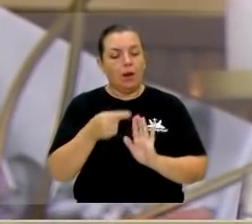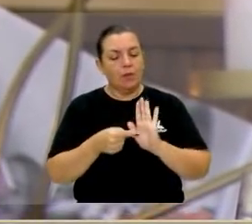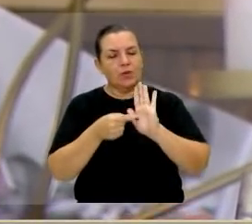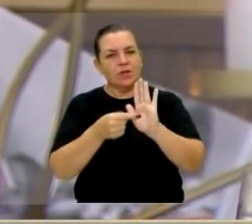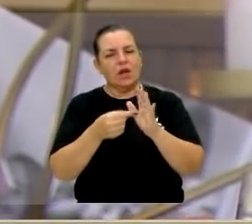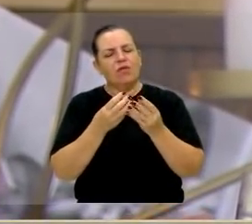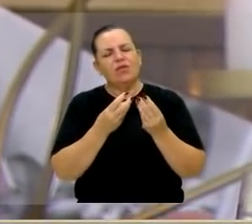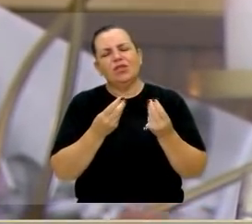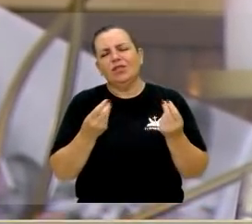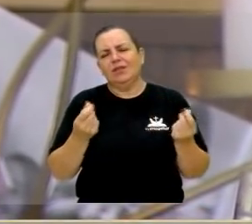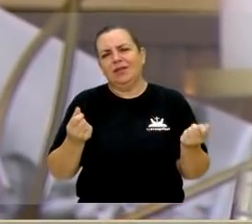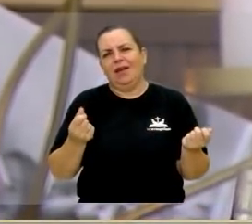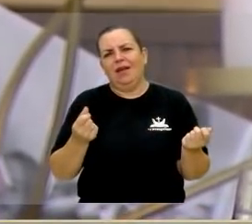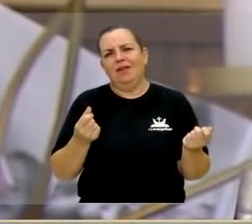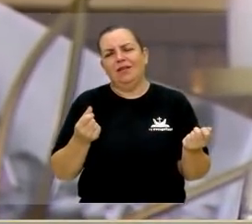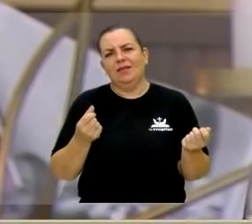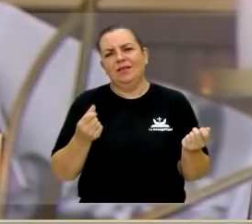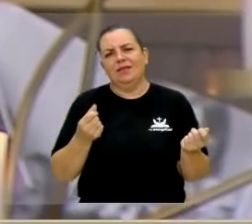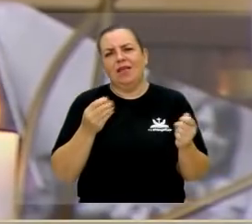isso?